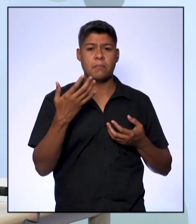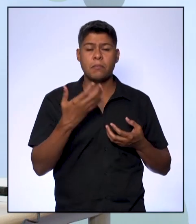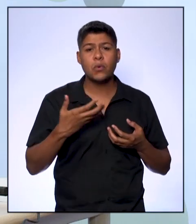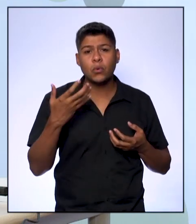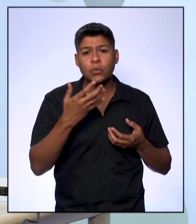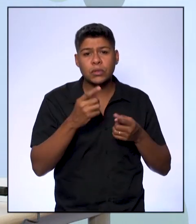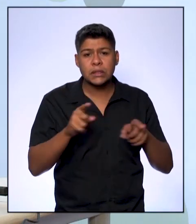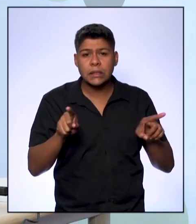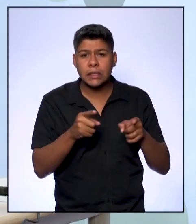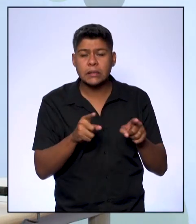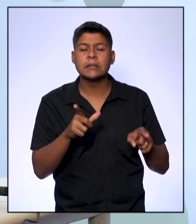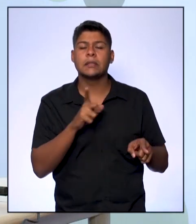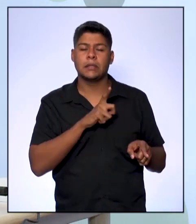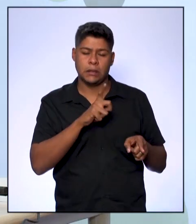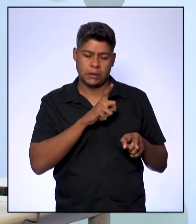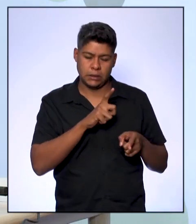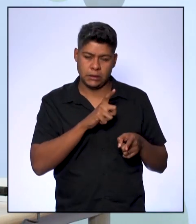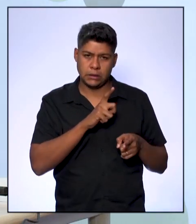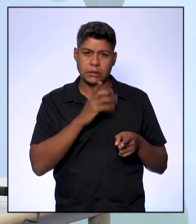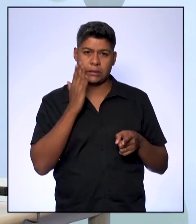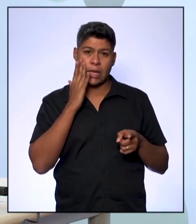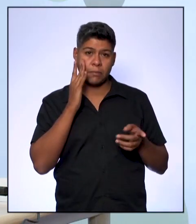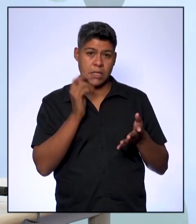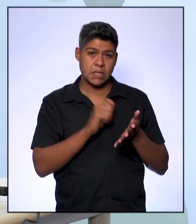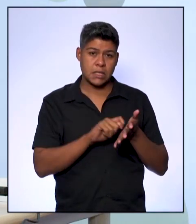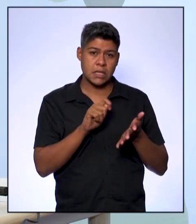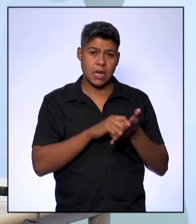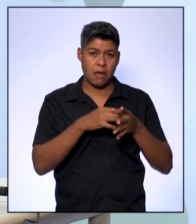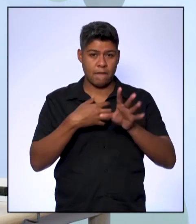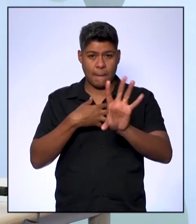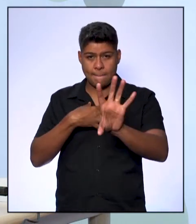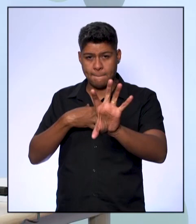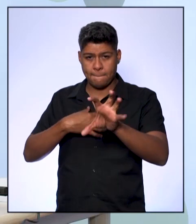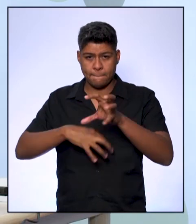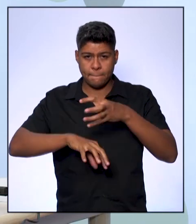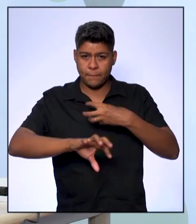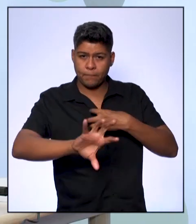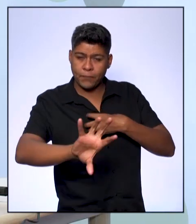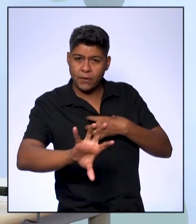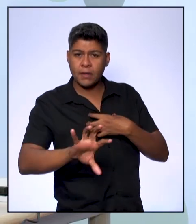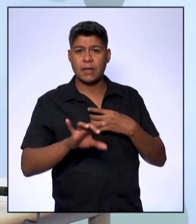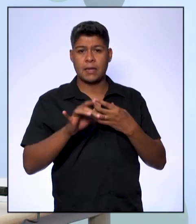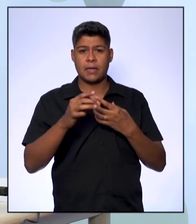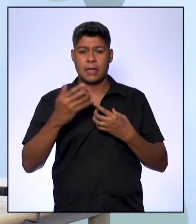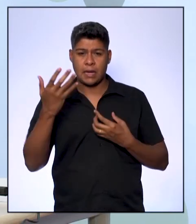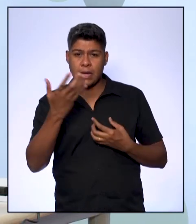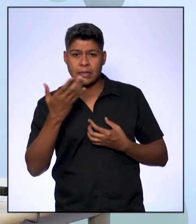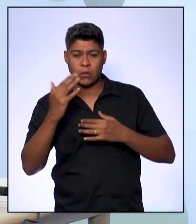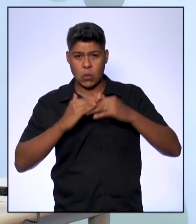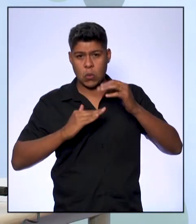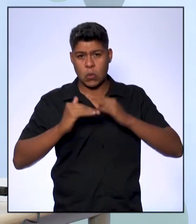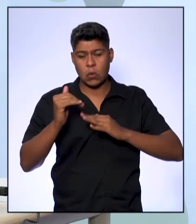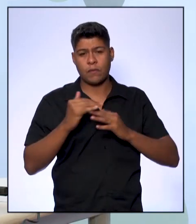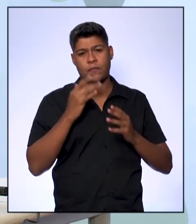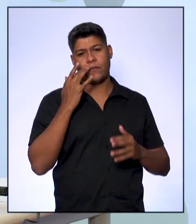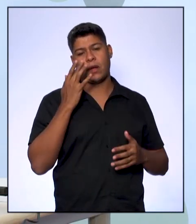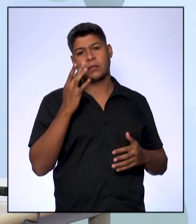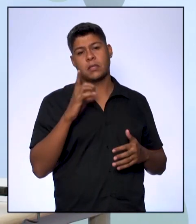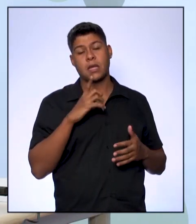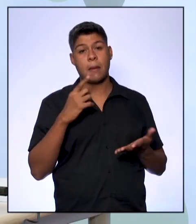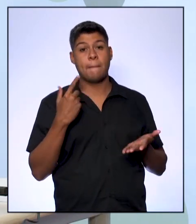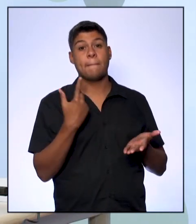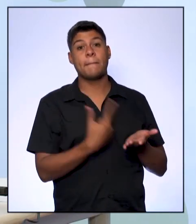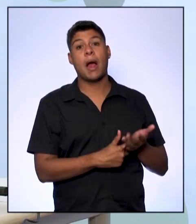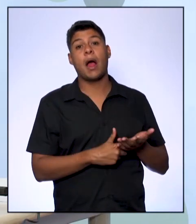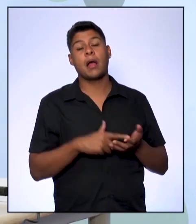se eu quiser e isso como ele escreve se ele se inspira em algum cantor algum poeta facilita que ele já tem